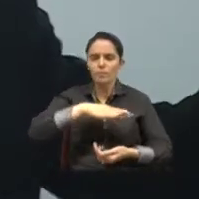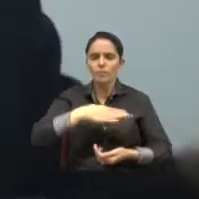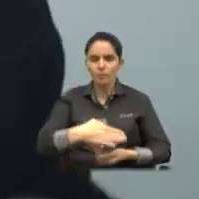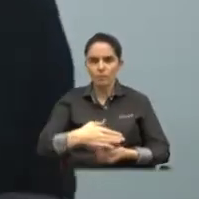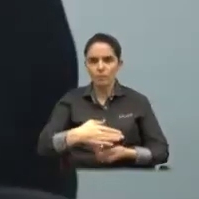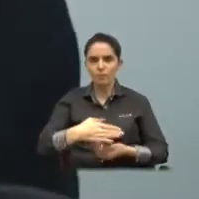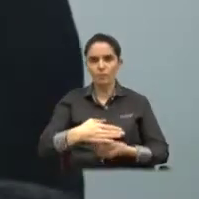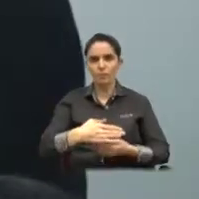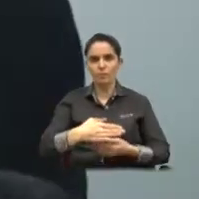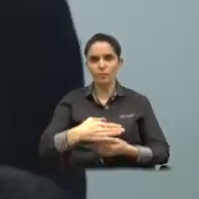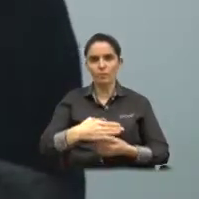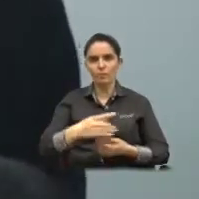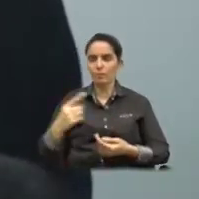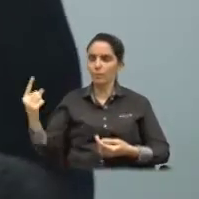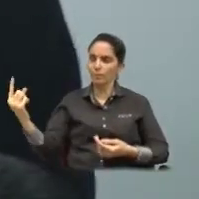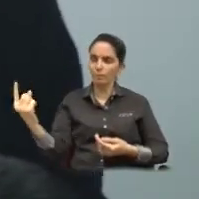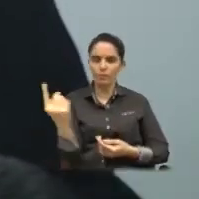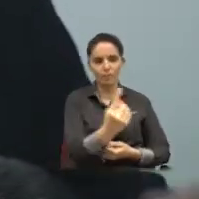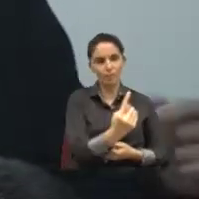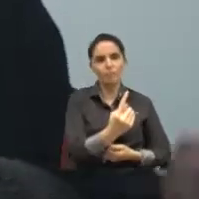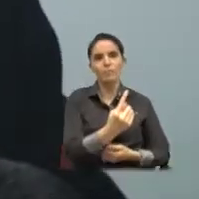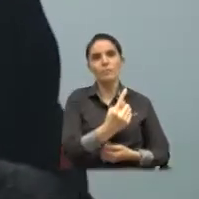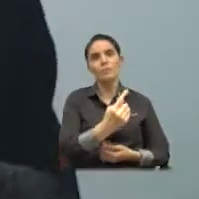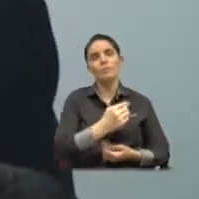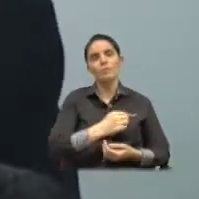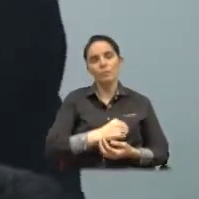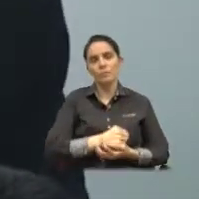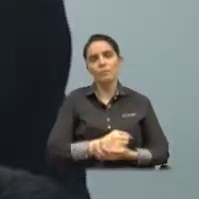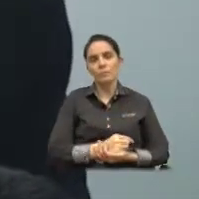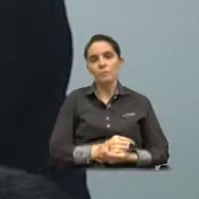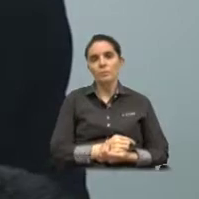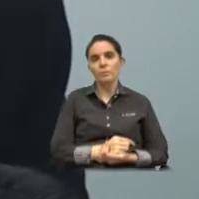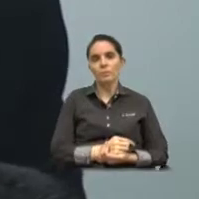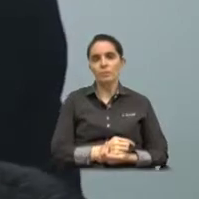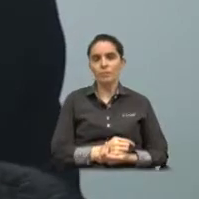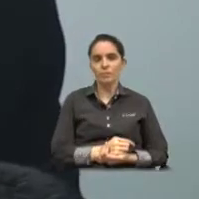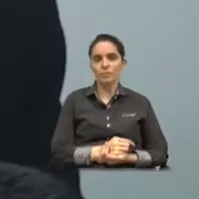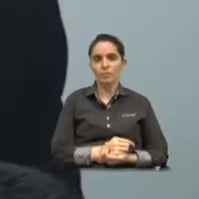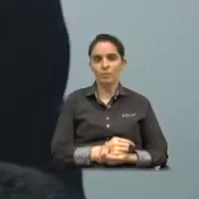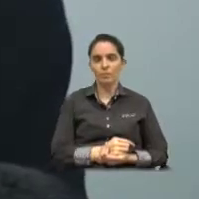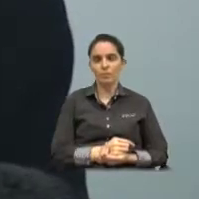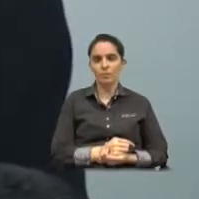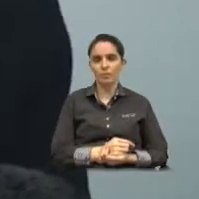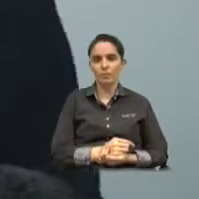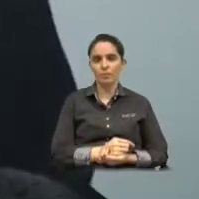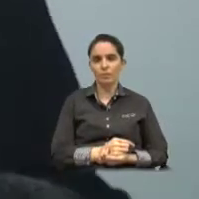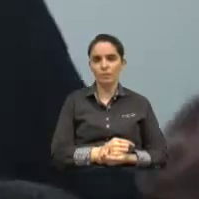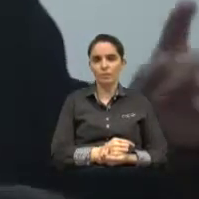Chiquinho ainda fazem com bravura e com